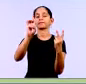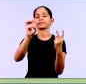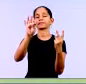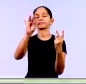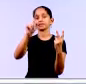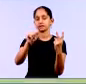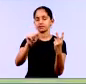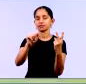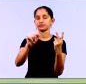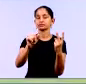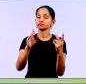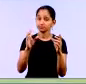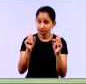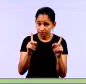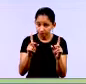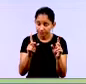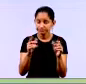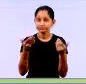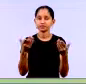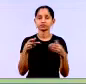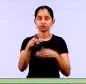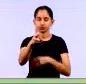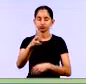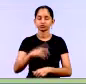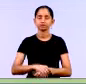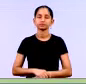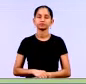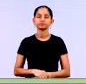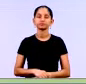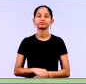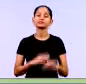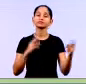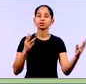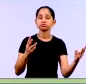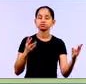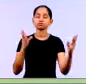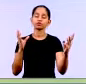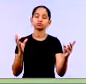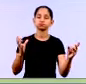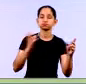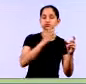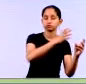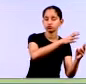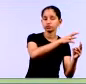beta. Ok? Vamos lá. Então, 3 unidades.